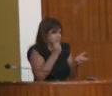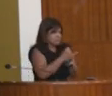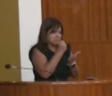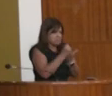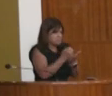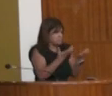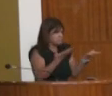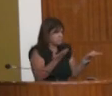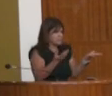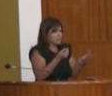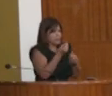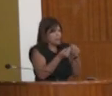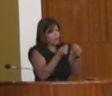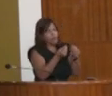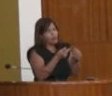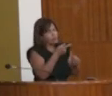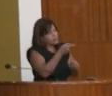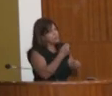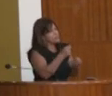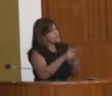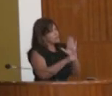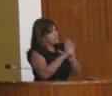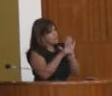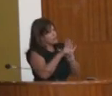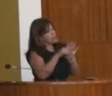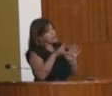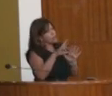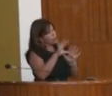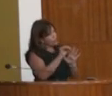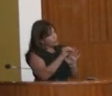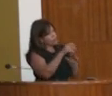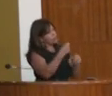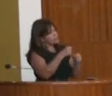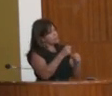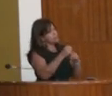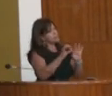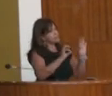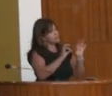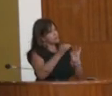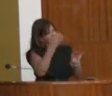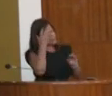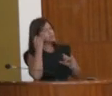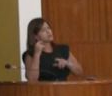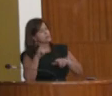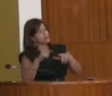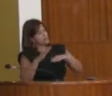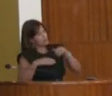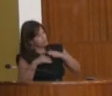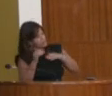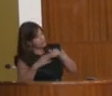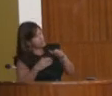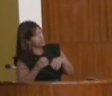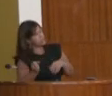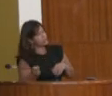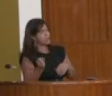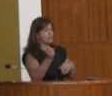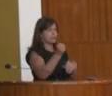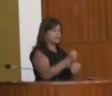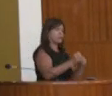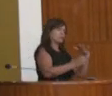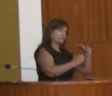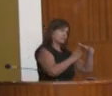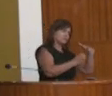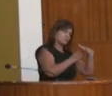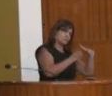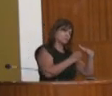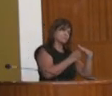projeto de lei lá para atender o estado do Rio e beneficiar as pessoas que estão capacitadas para estar no mercado de